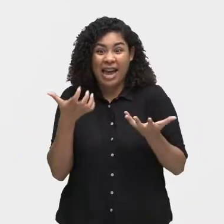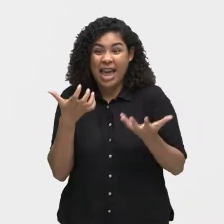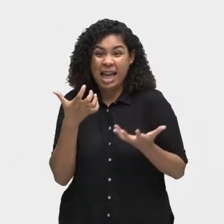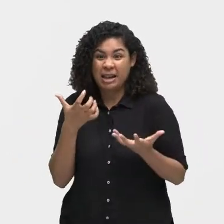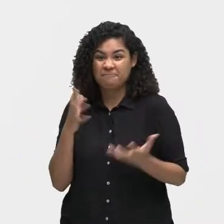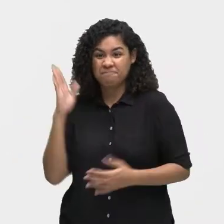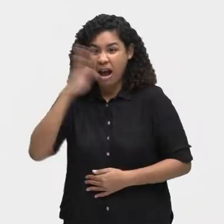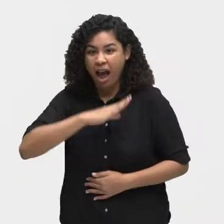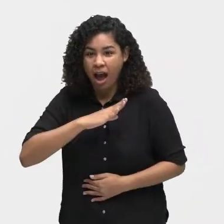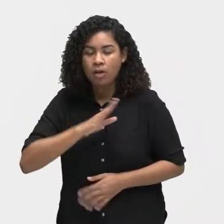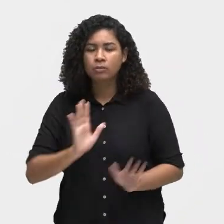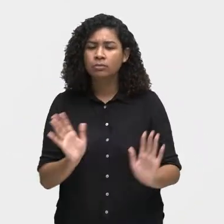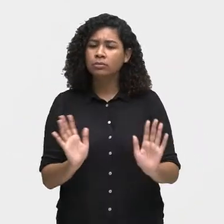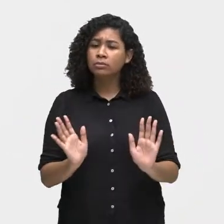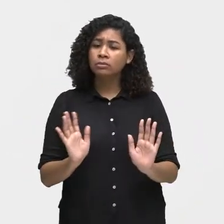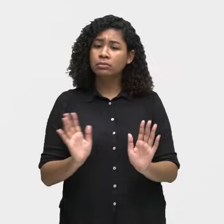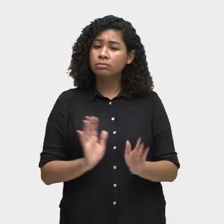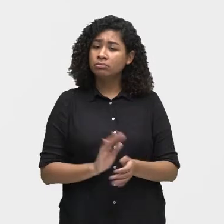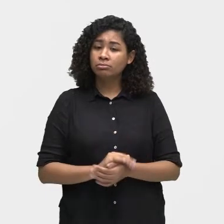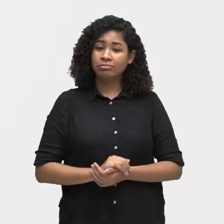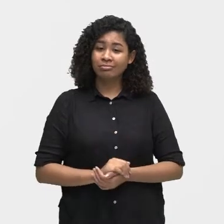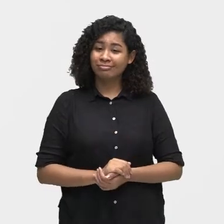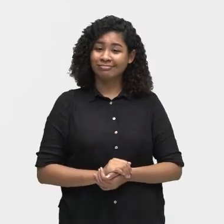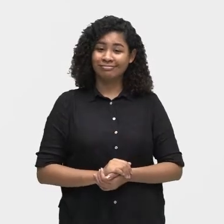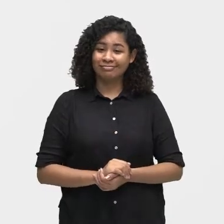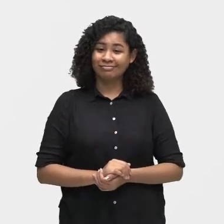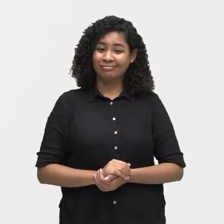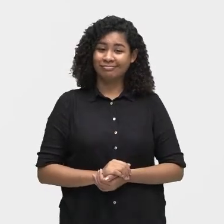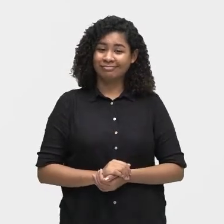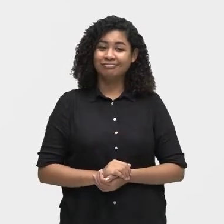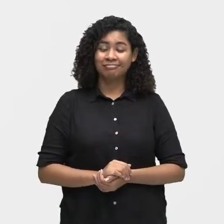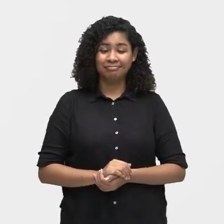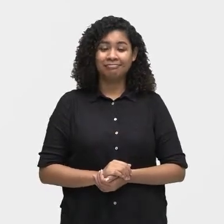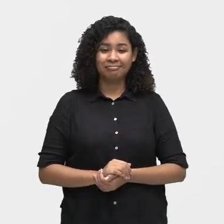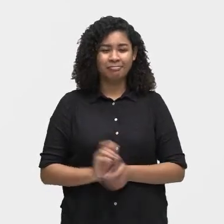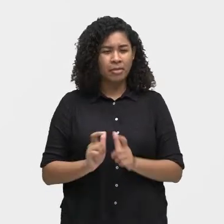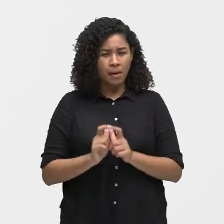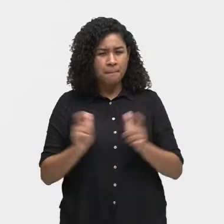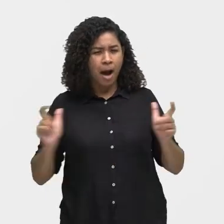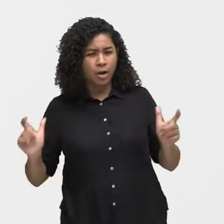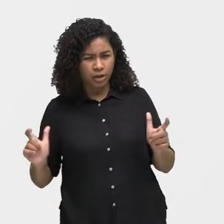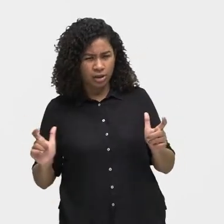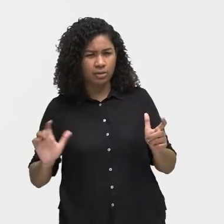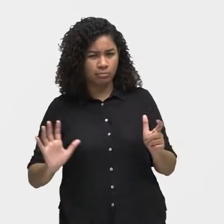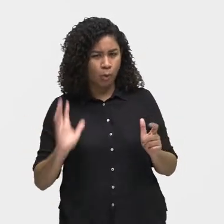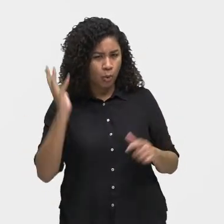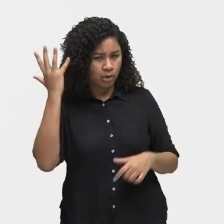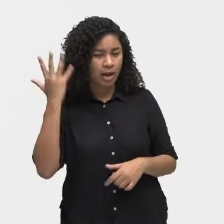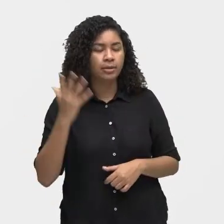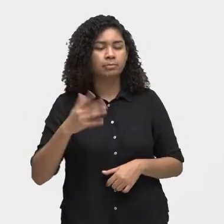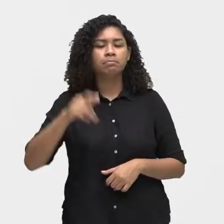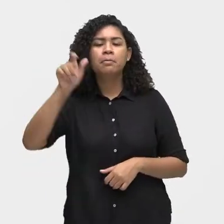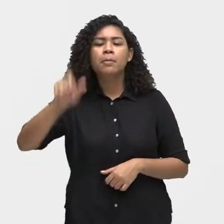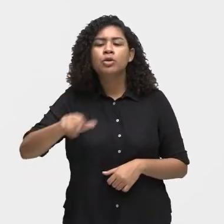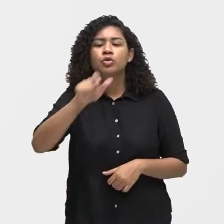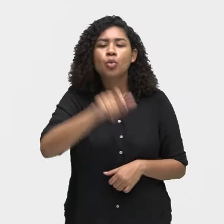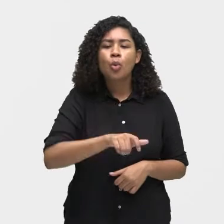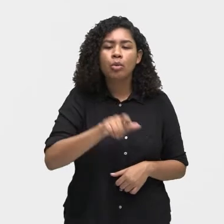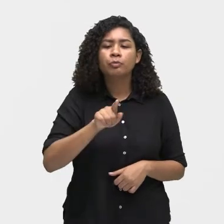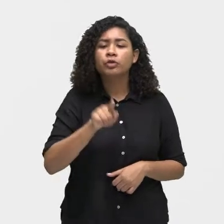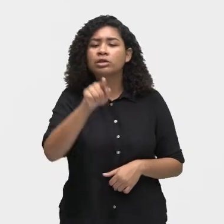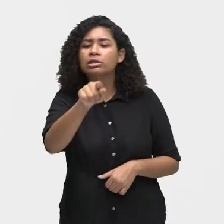Não. Ele, muitas das vezes, cada pessoa, cada um de nós, você,